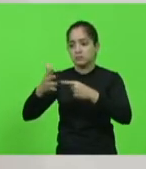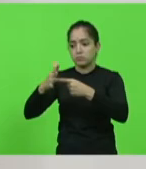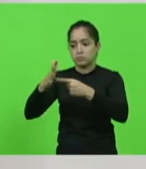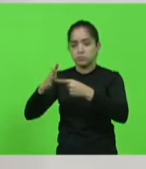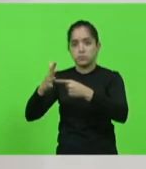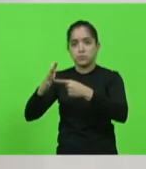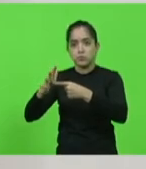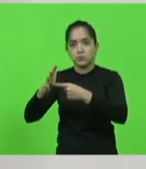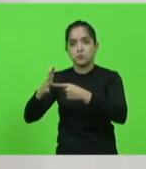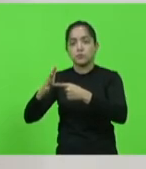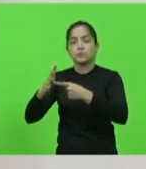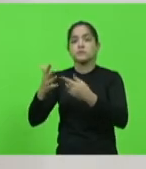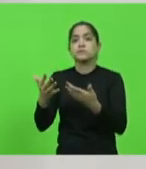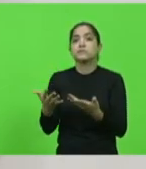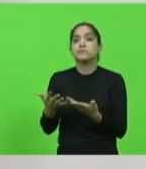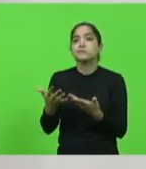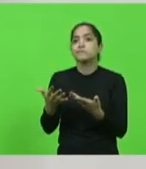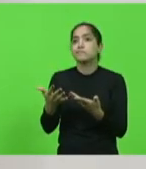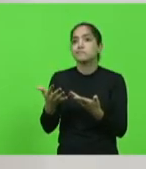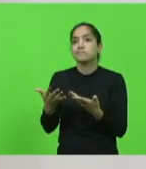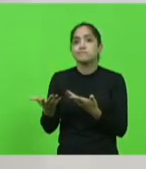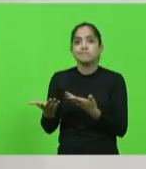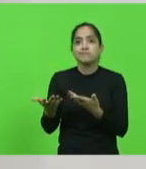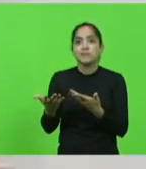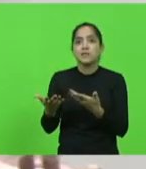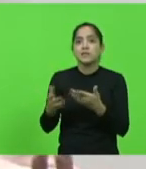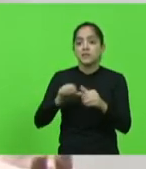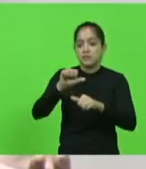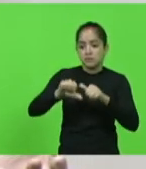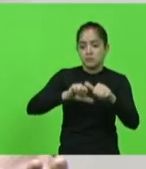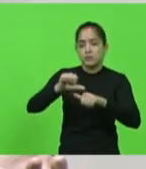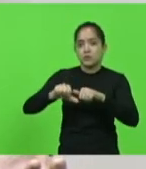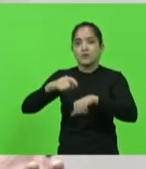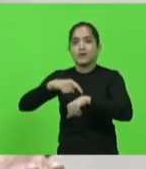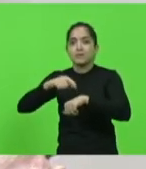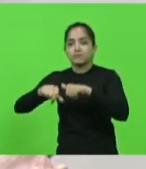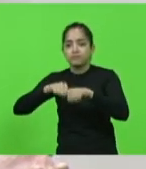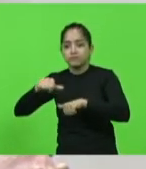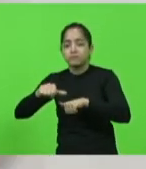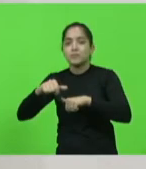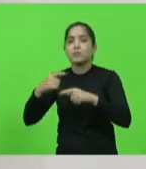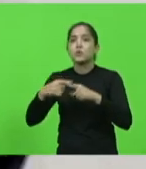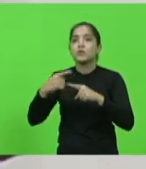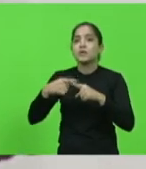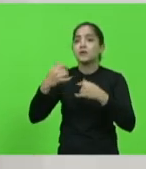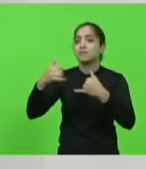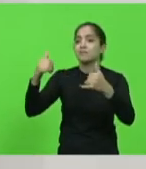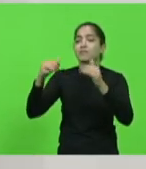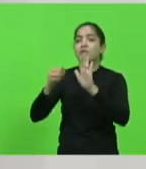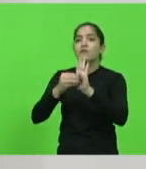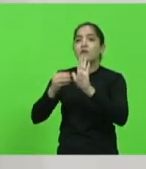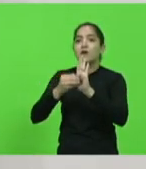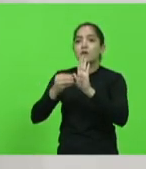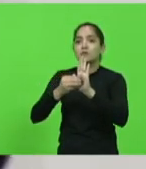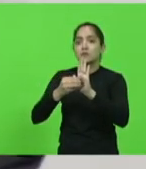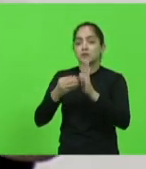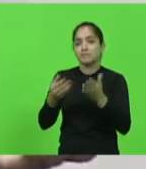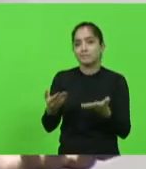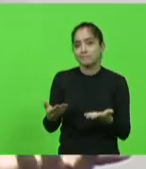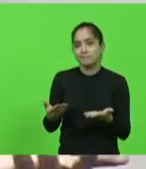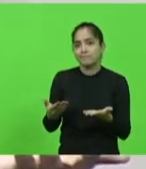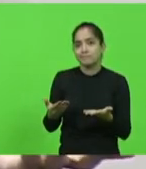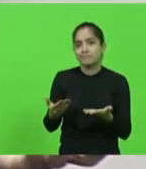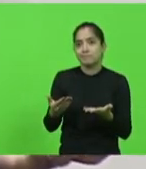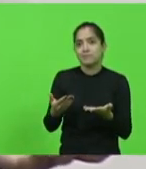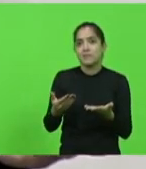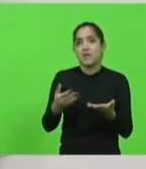para a ordenha, e aí eles têm que revezar os horários porque não tem energia suficiente. Aí o agricultor quer investir num aviário de